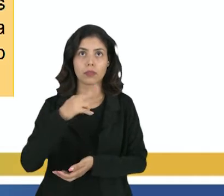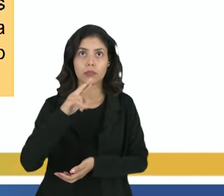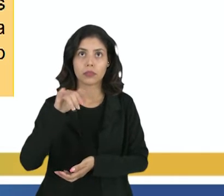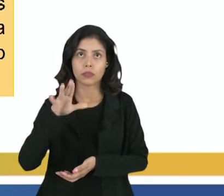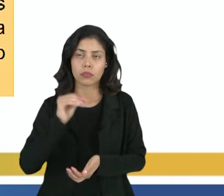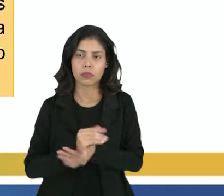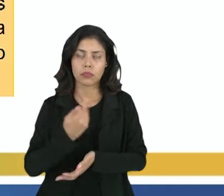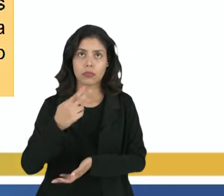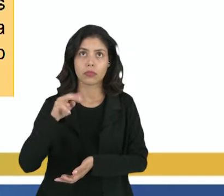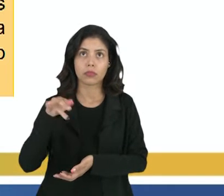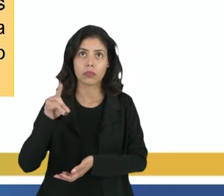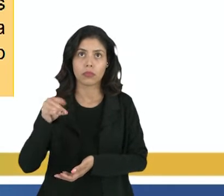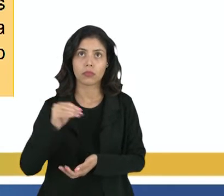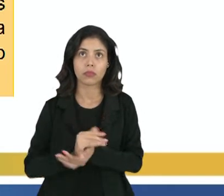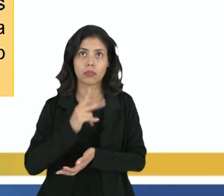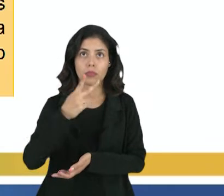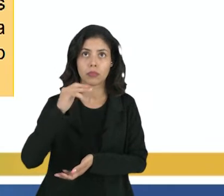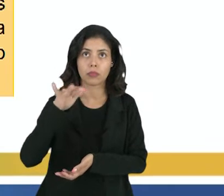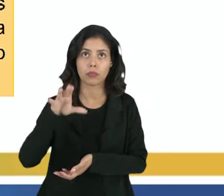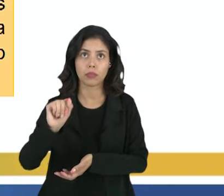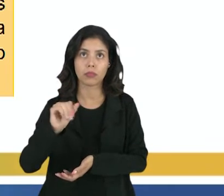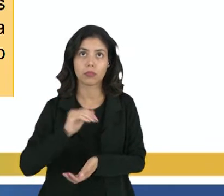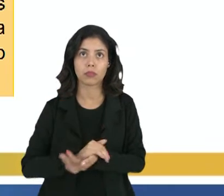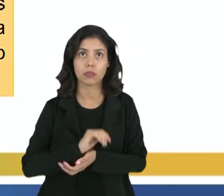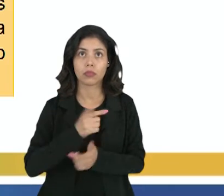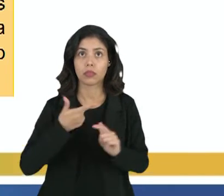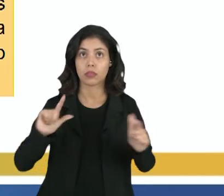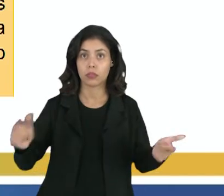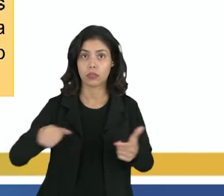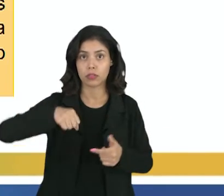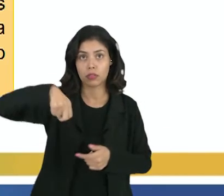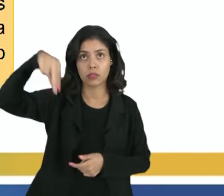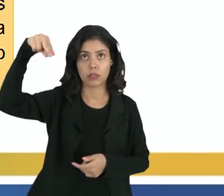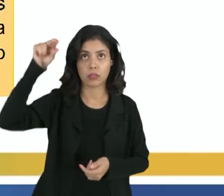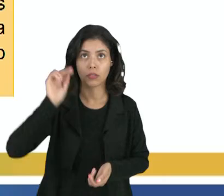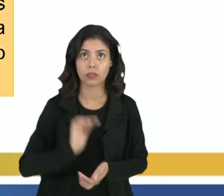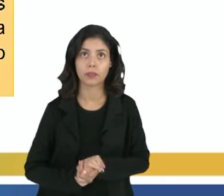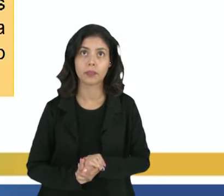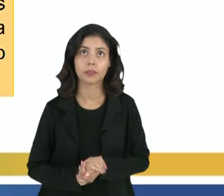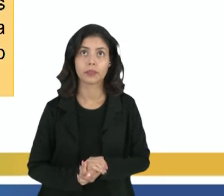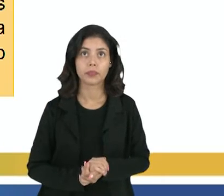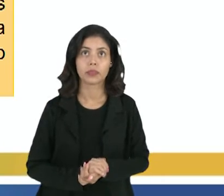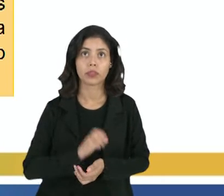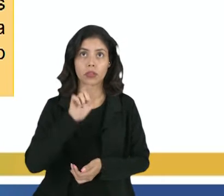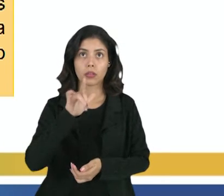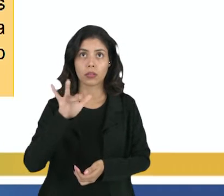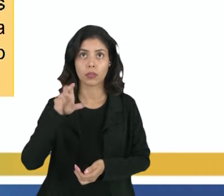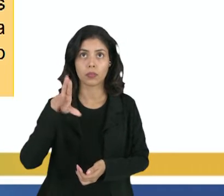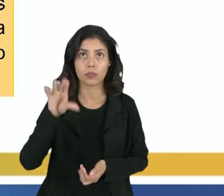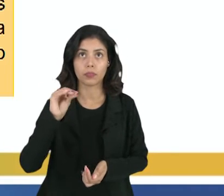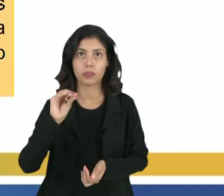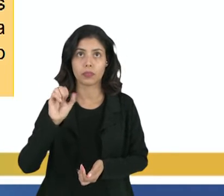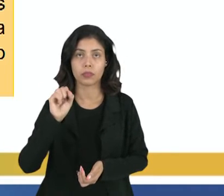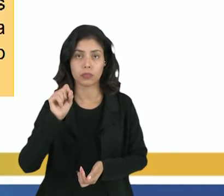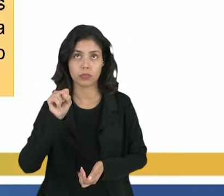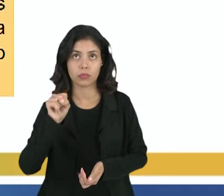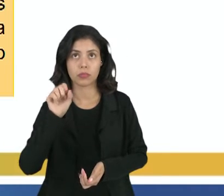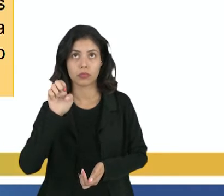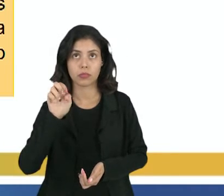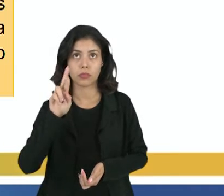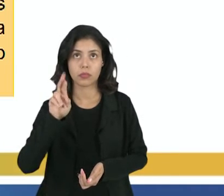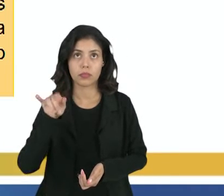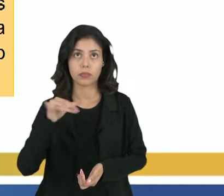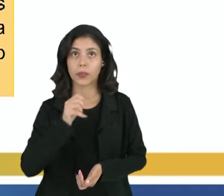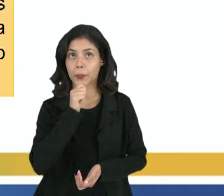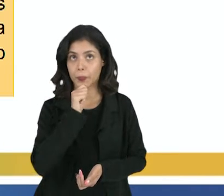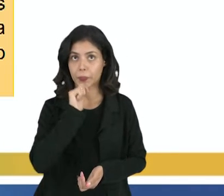Bahia, Paraíba, Pernambuco, Piauí, Rio Grande do Norte, Alagoas e Sergipe.